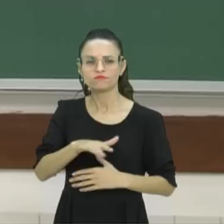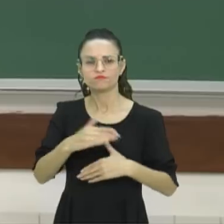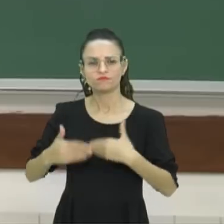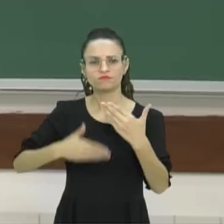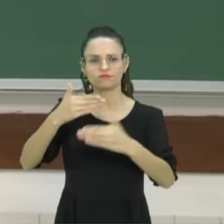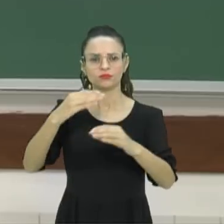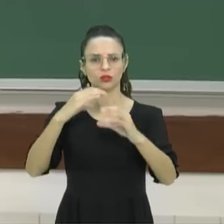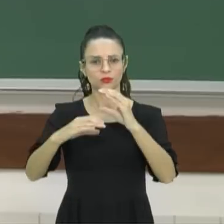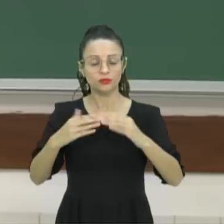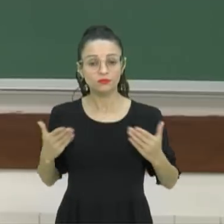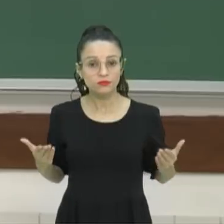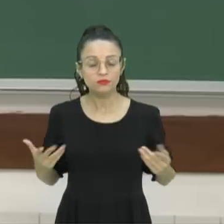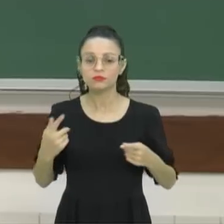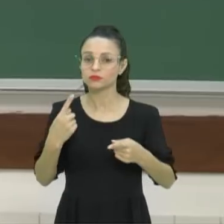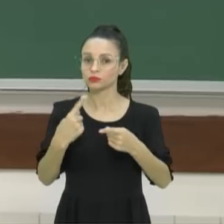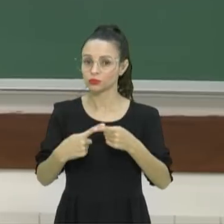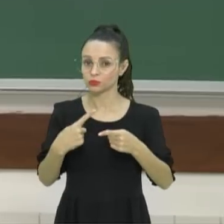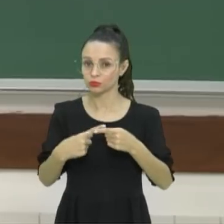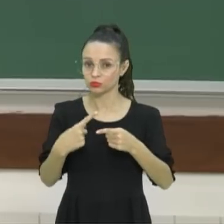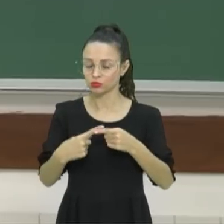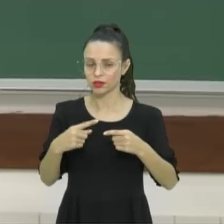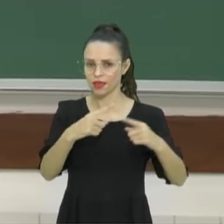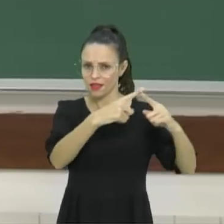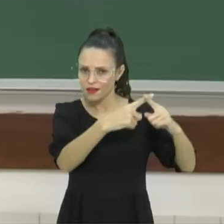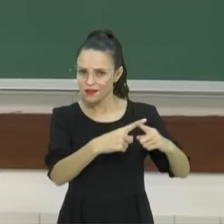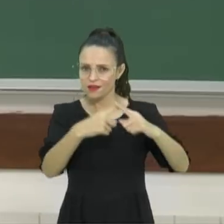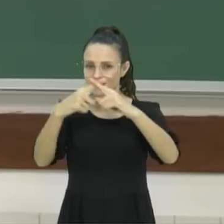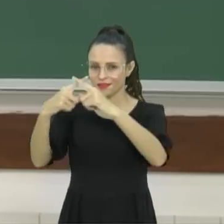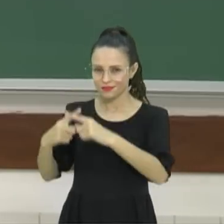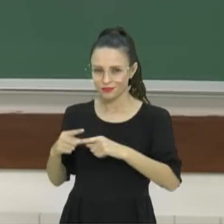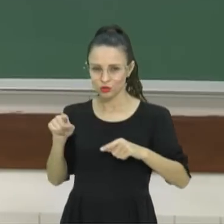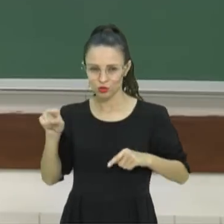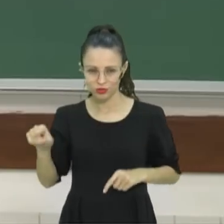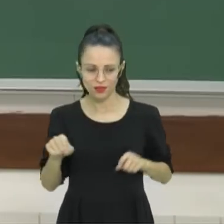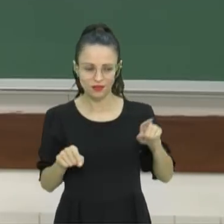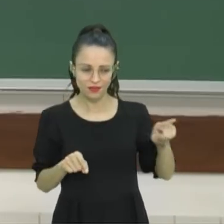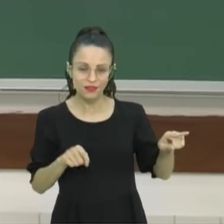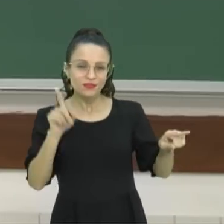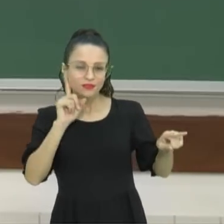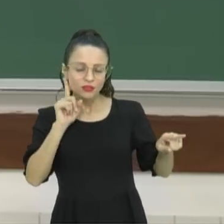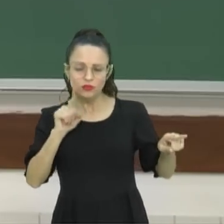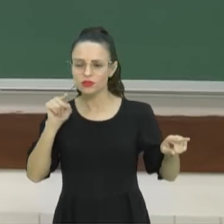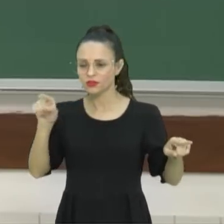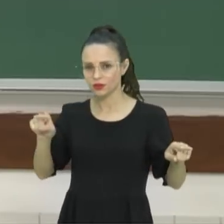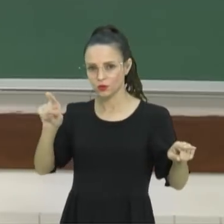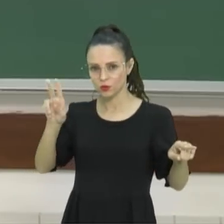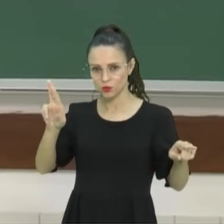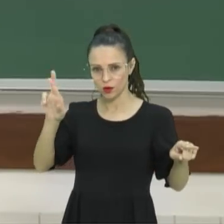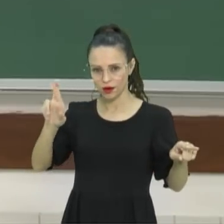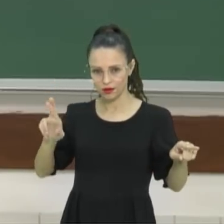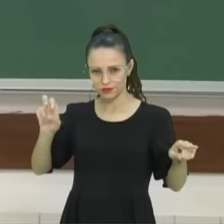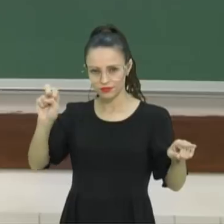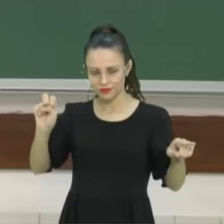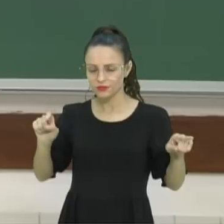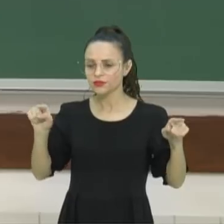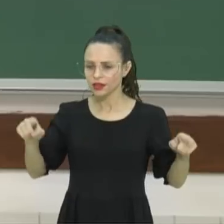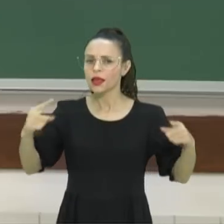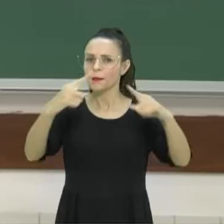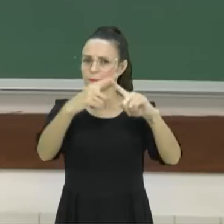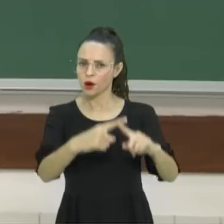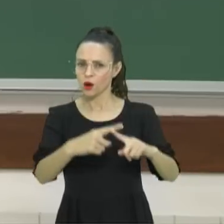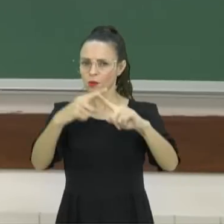comunicações? Ora, porque entre essa disputa dos Estados Unidos com a União Soviética, eles